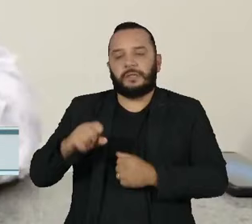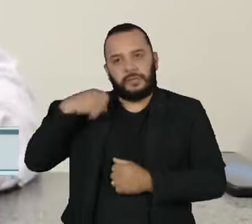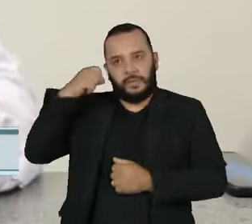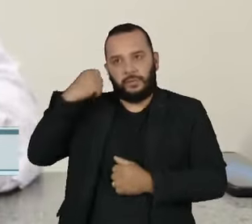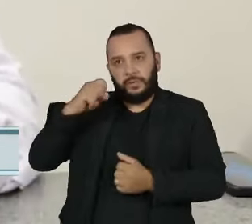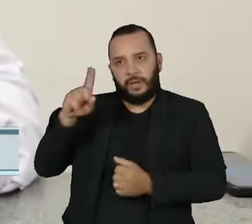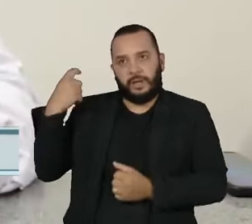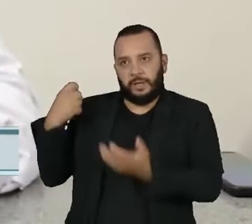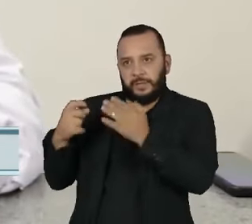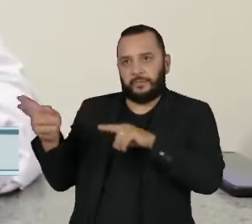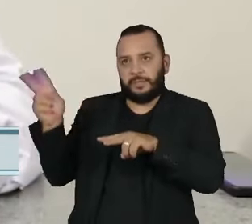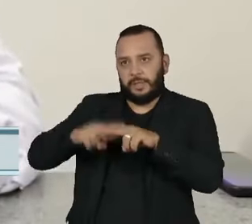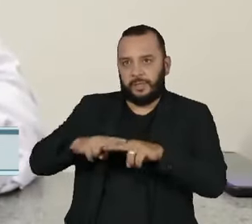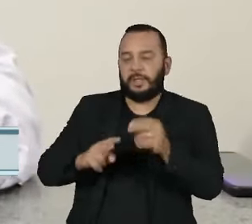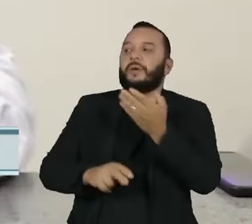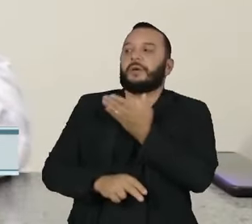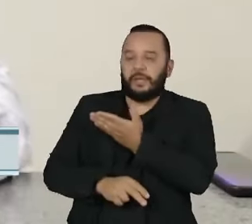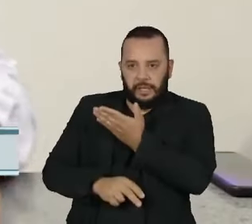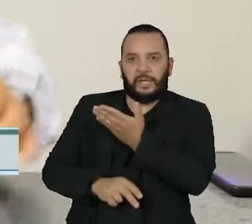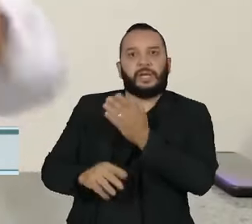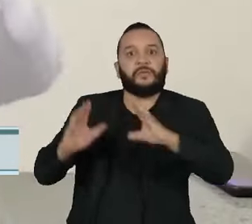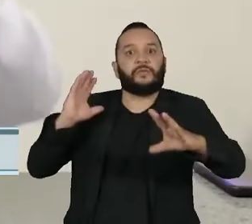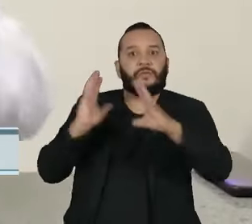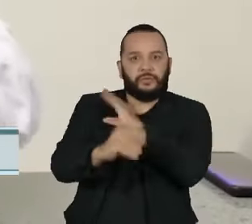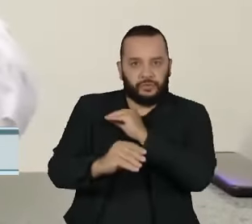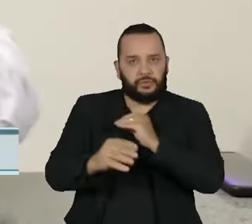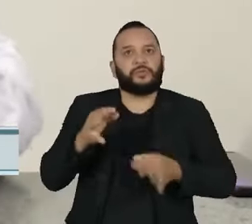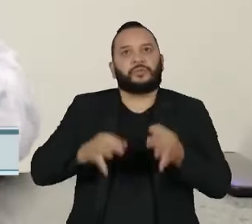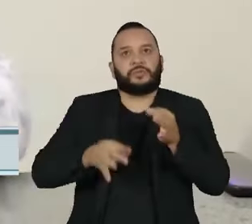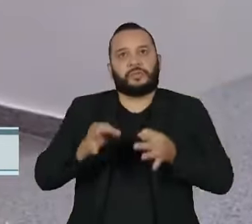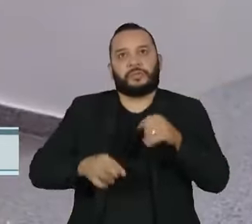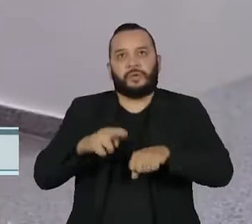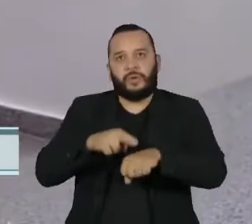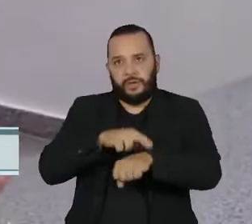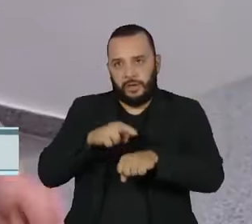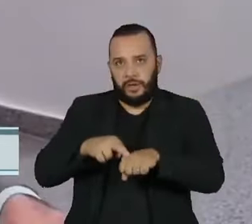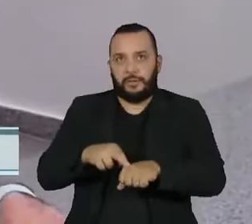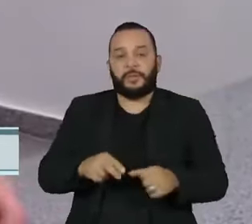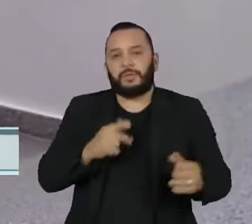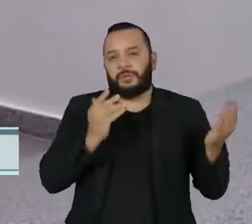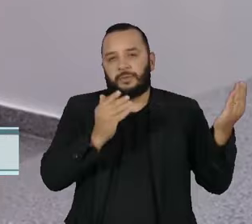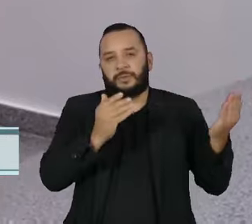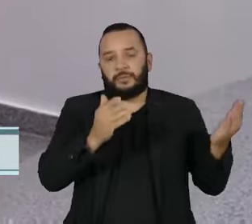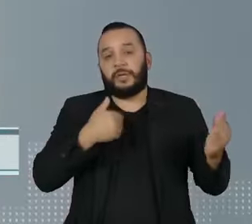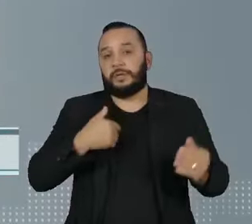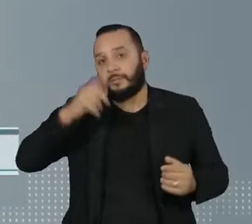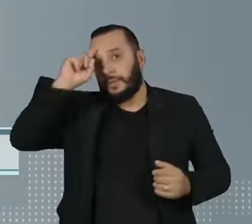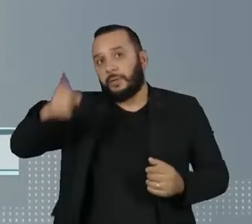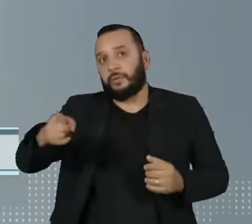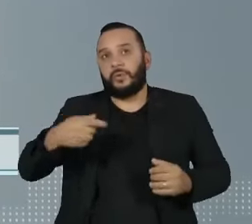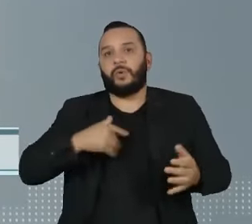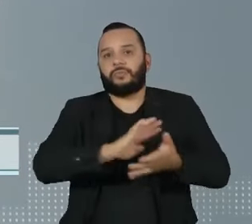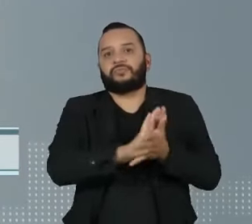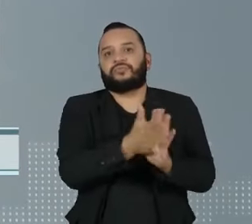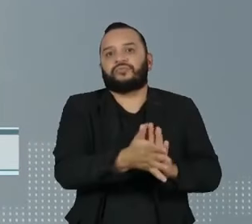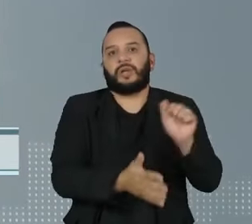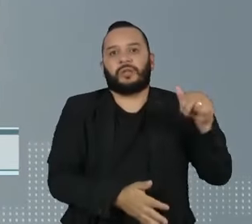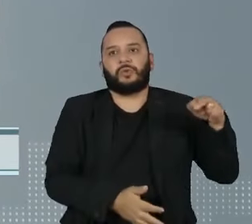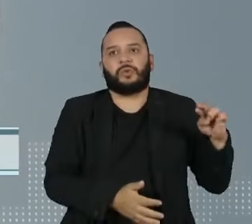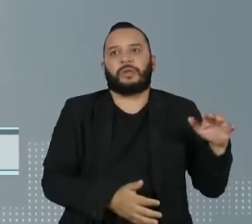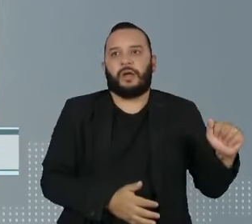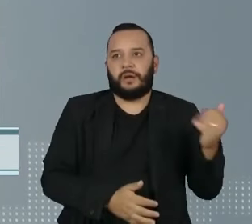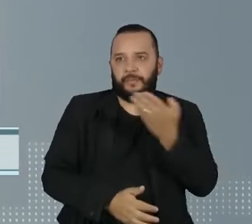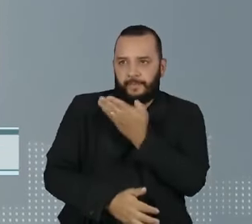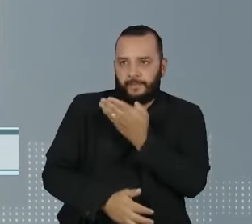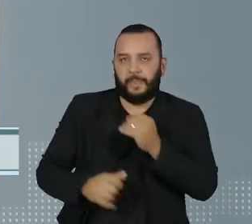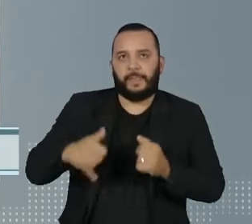na noite passada temário era considerado foragido pela justiça de Roraima suspeito de ter encomendado a morte de Antonia Araújo de